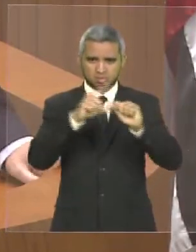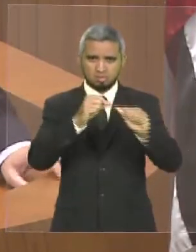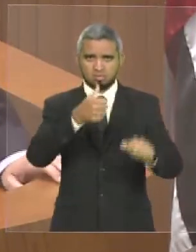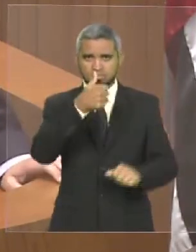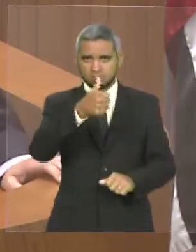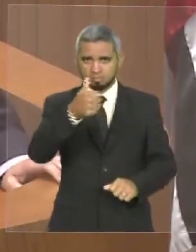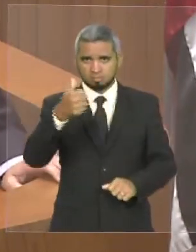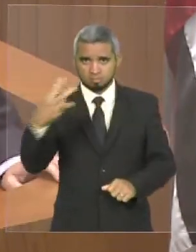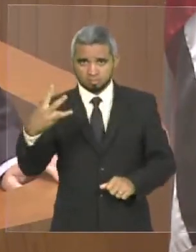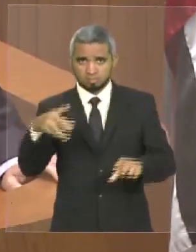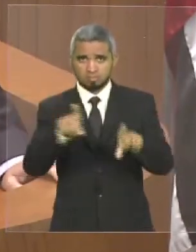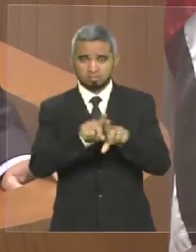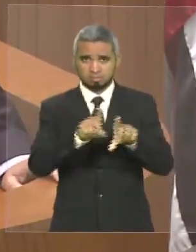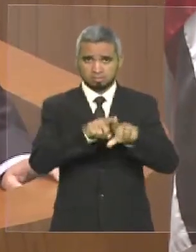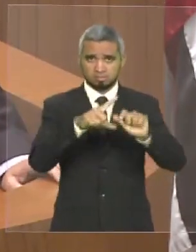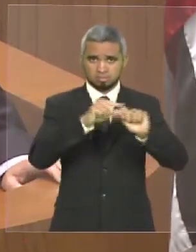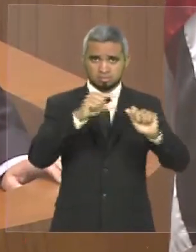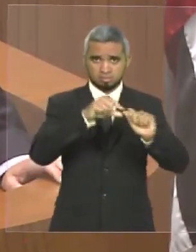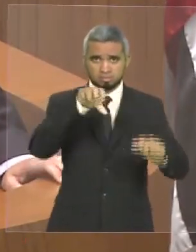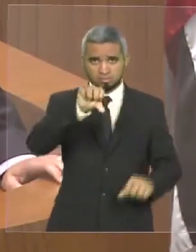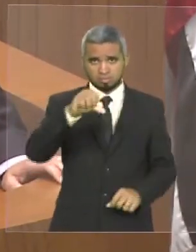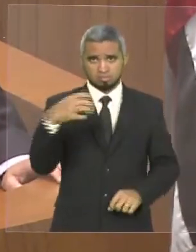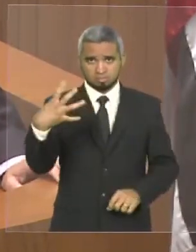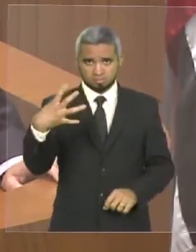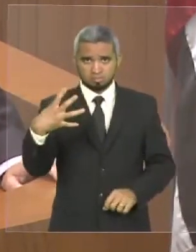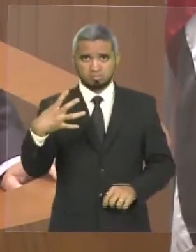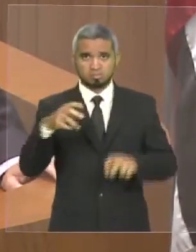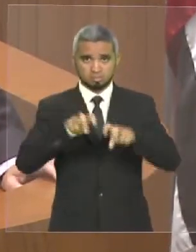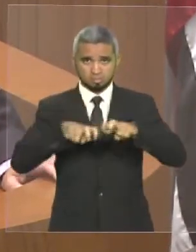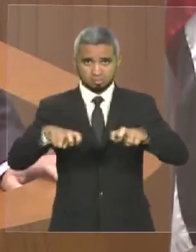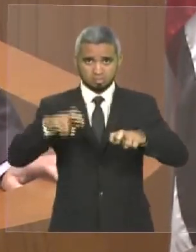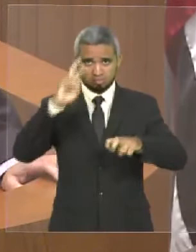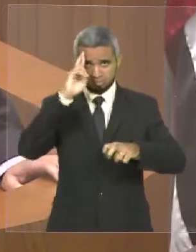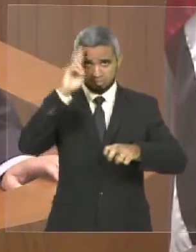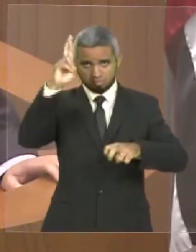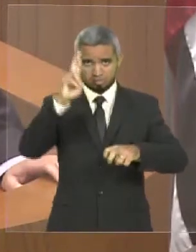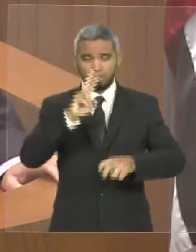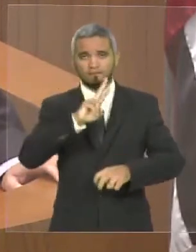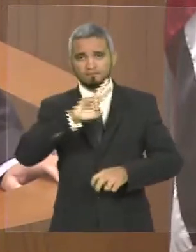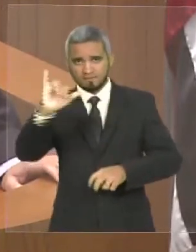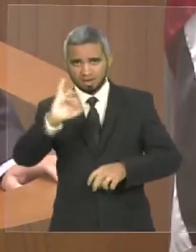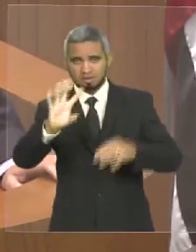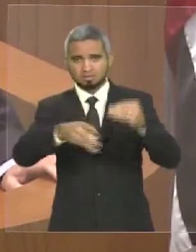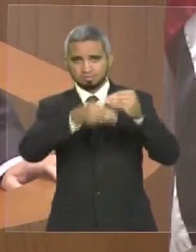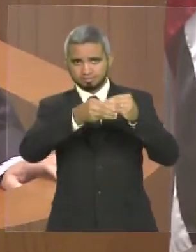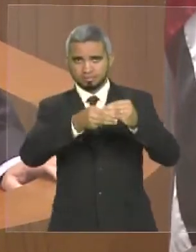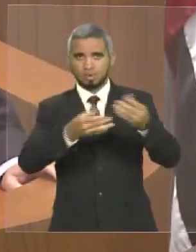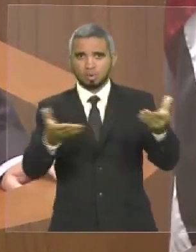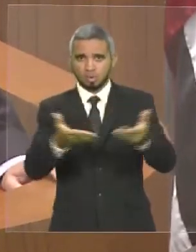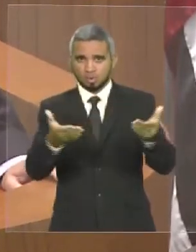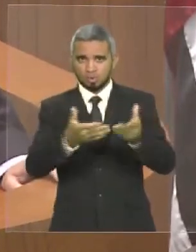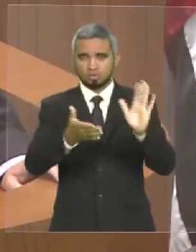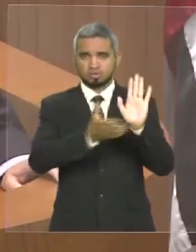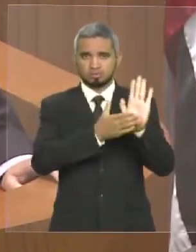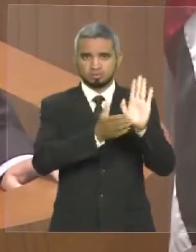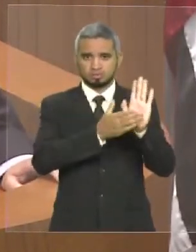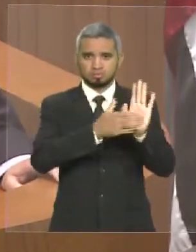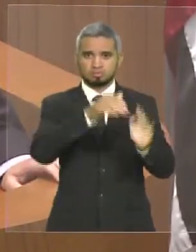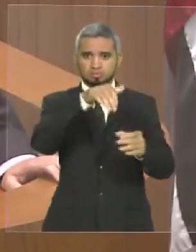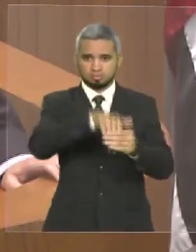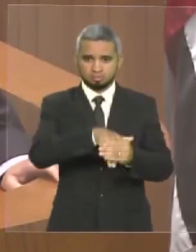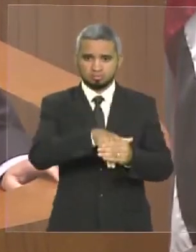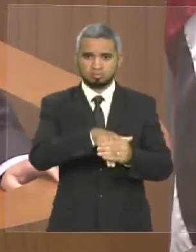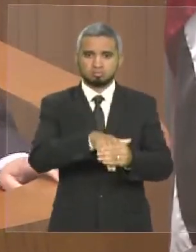113 e 94, esta mesa diretora colocará essa medida provisória para ser votada na ordem do dia de